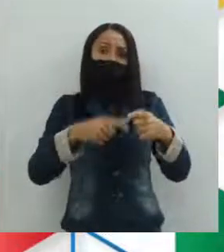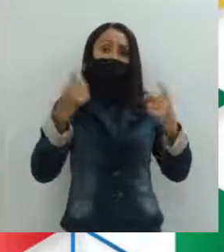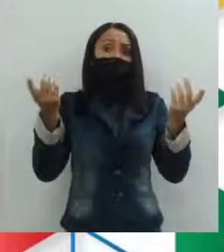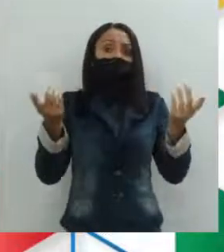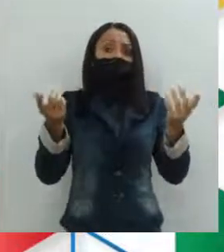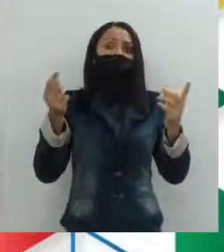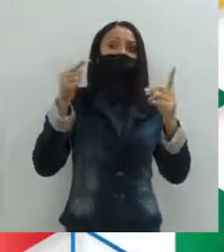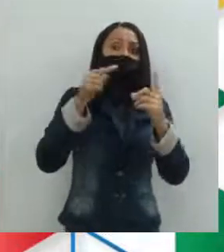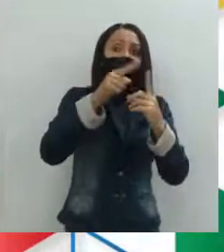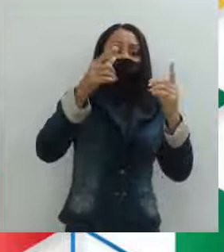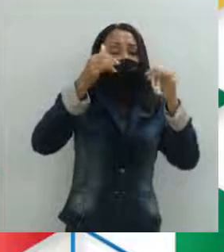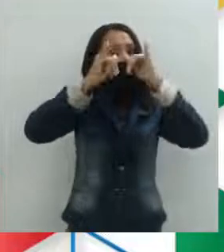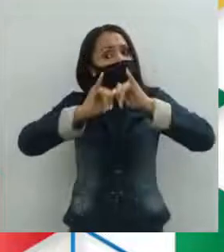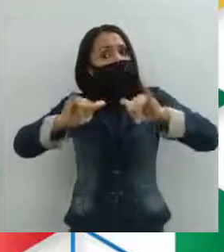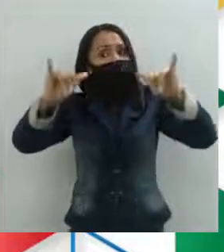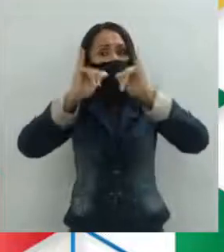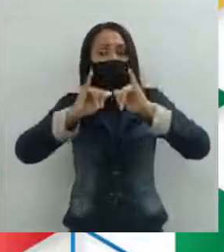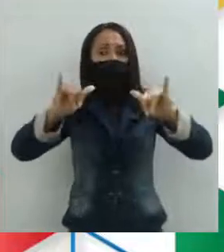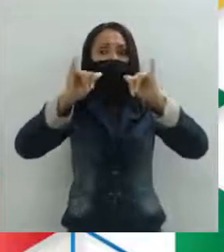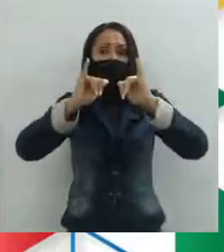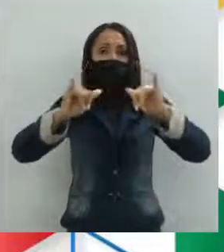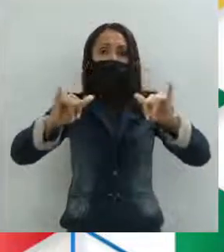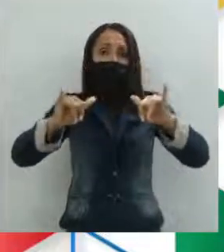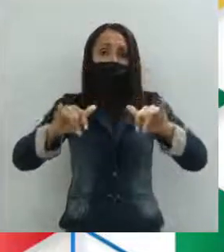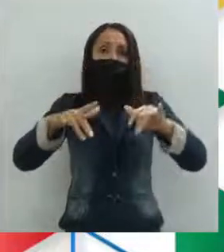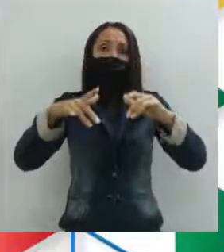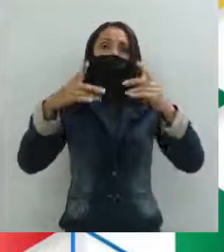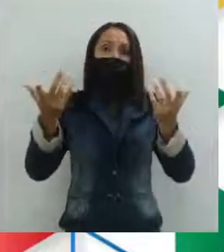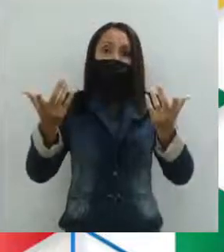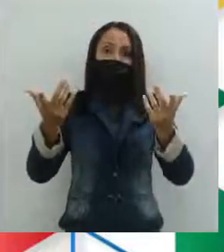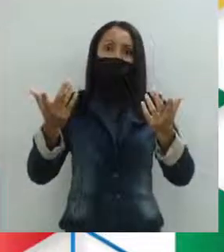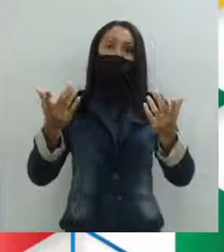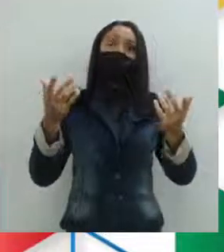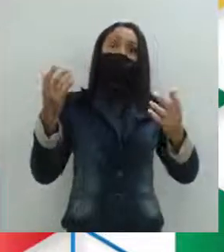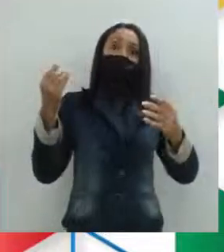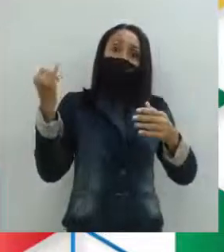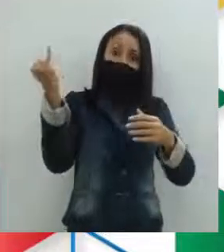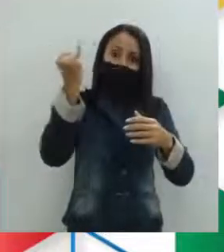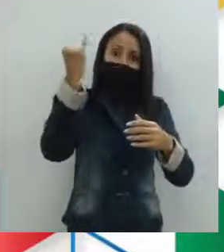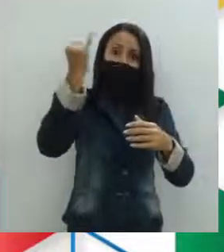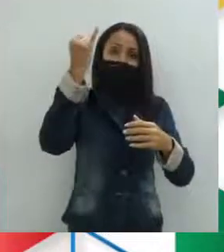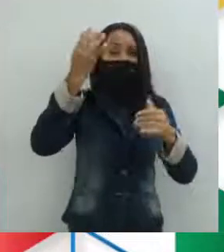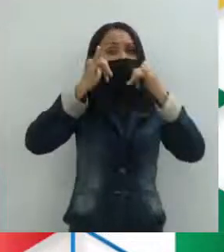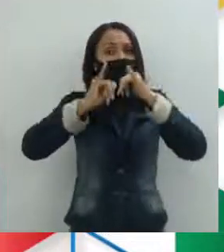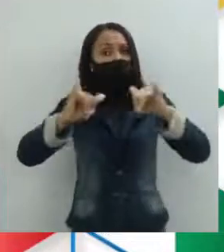sejam transmitidos de forma imparcial. Olhem só aí a